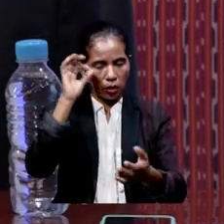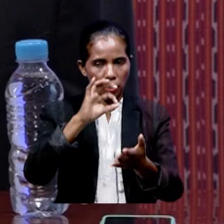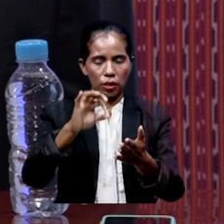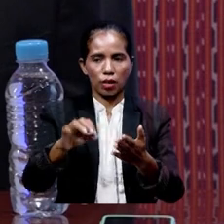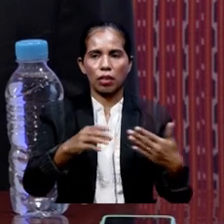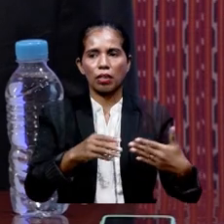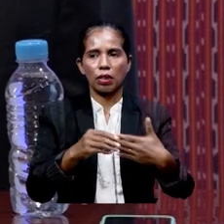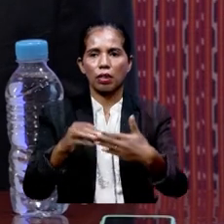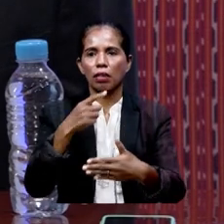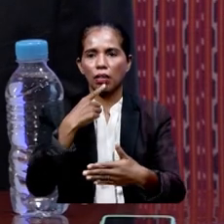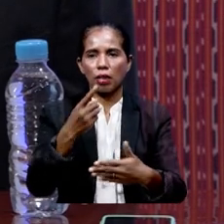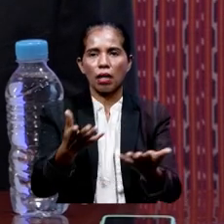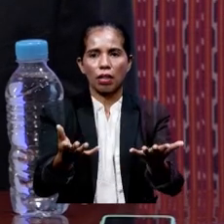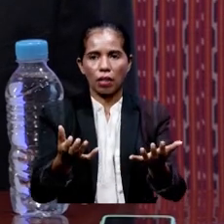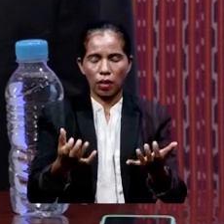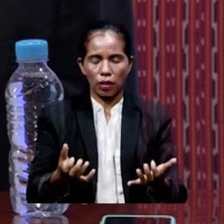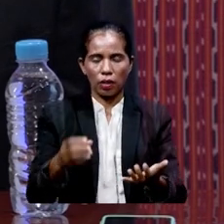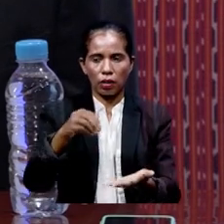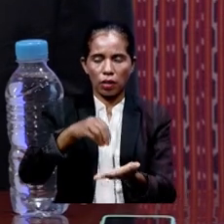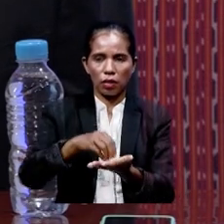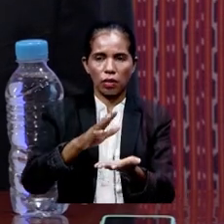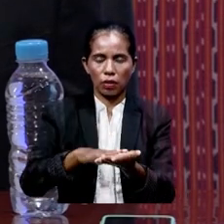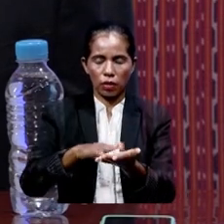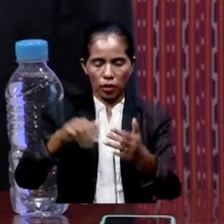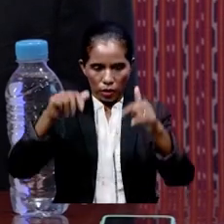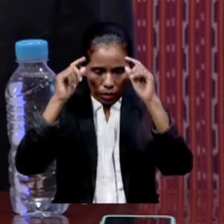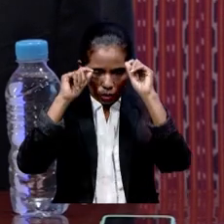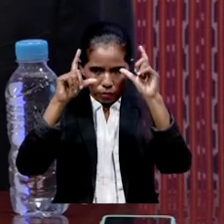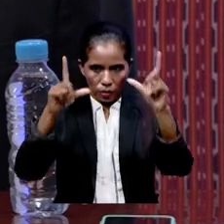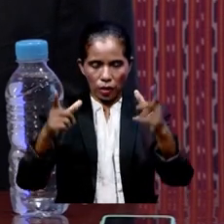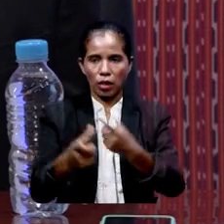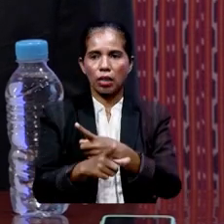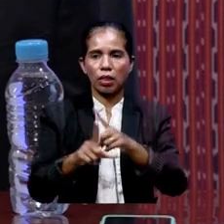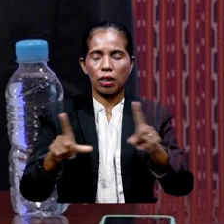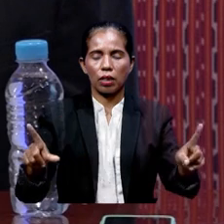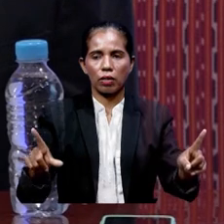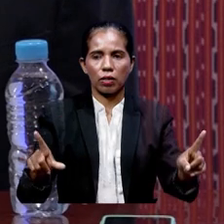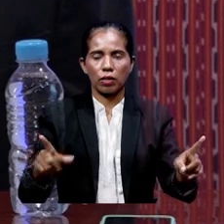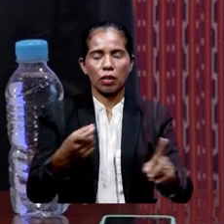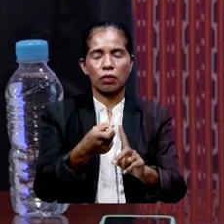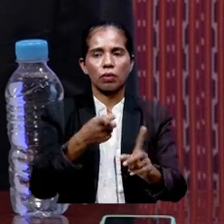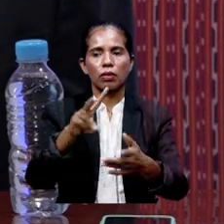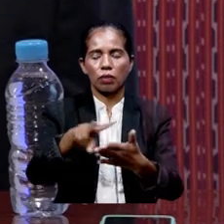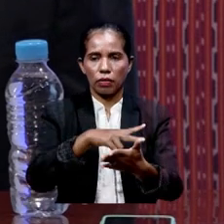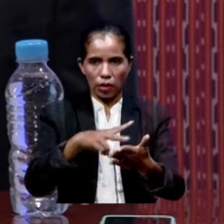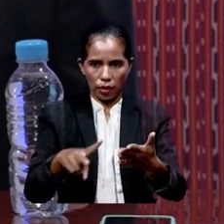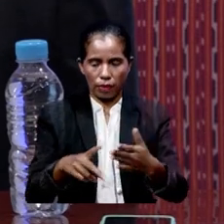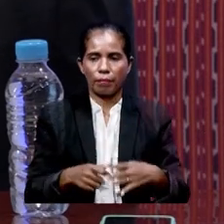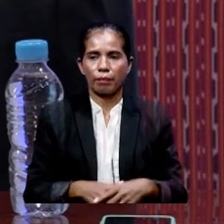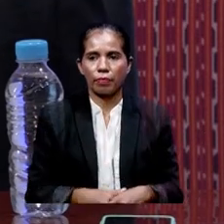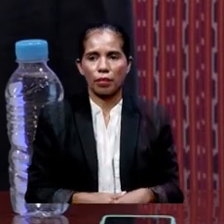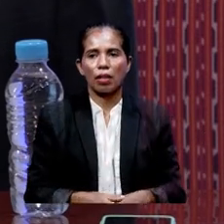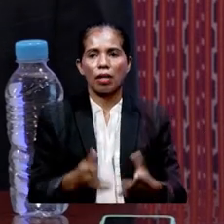liderança até te cata hakara a tour escola sire te morar então mas cata livre russi be violência né be